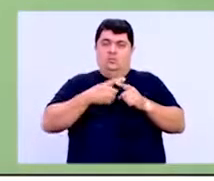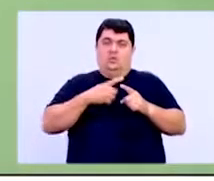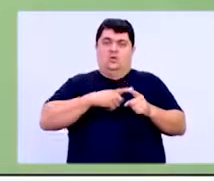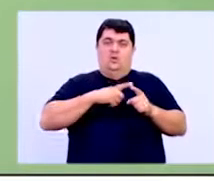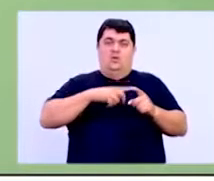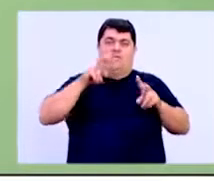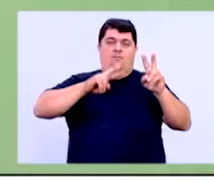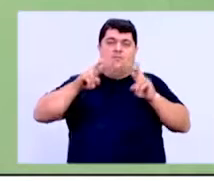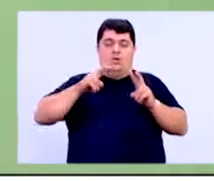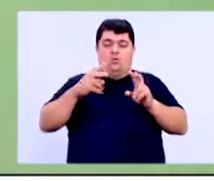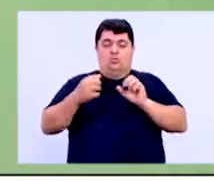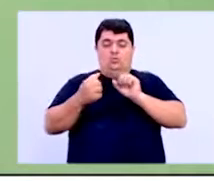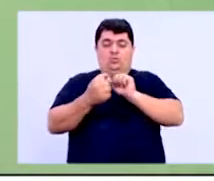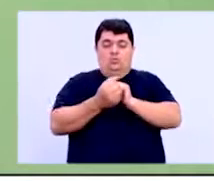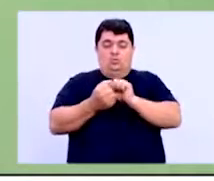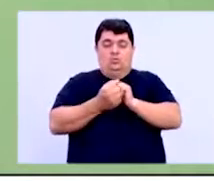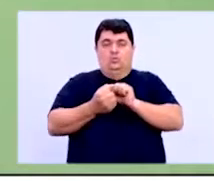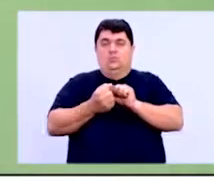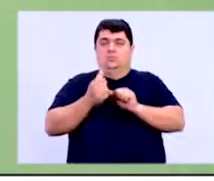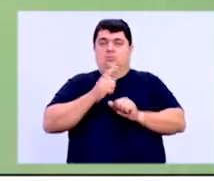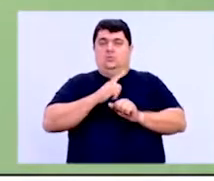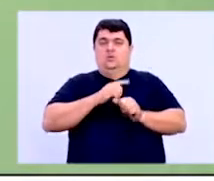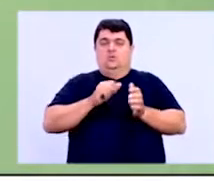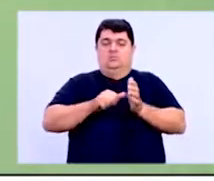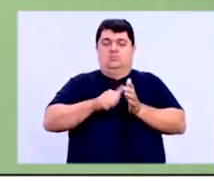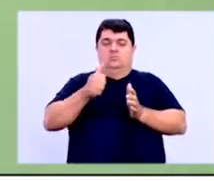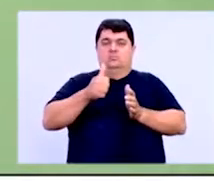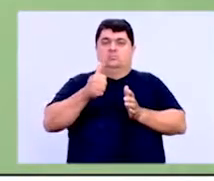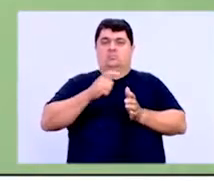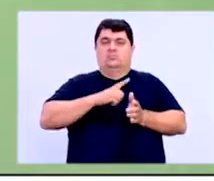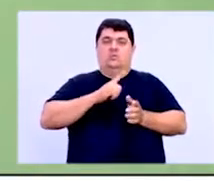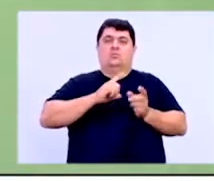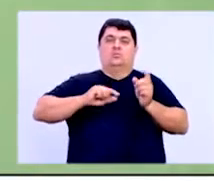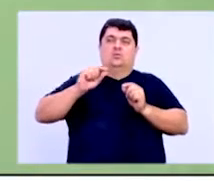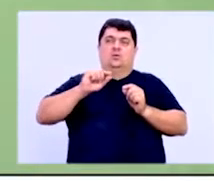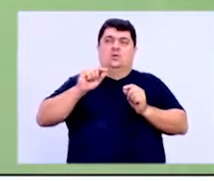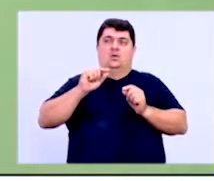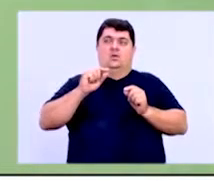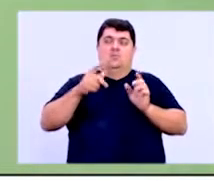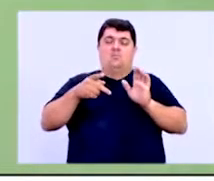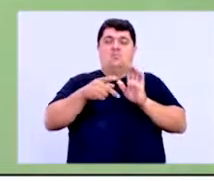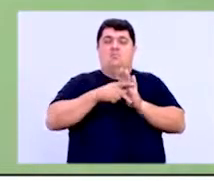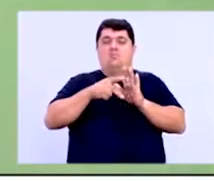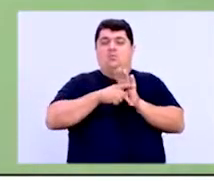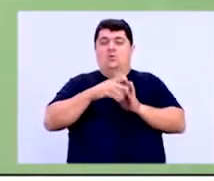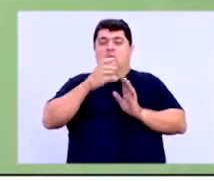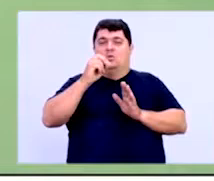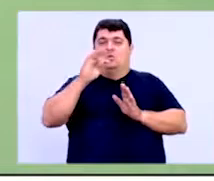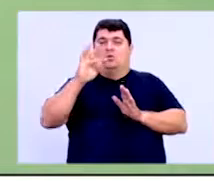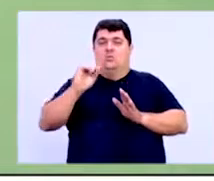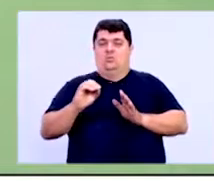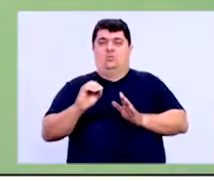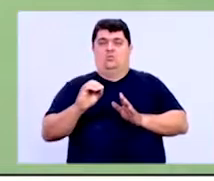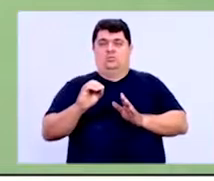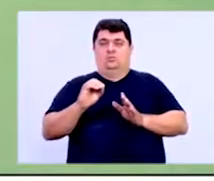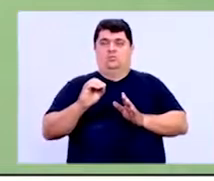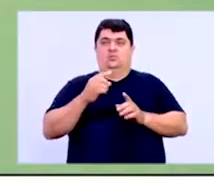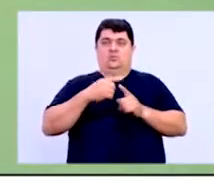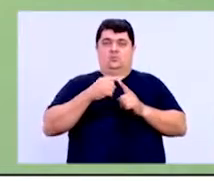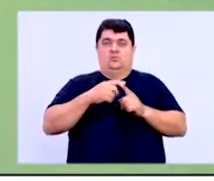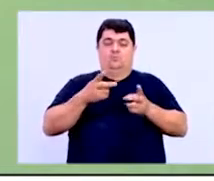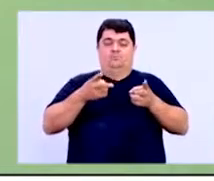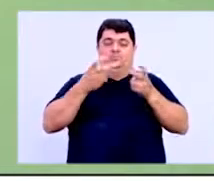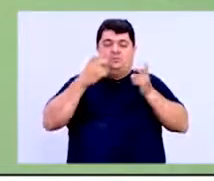é naquela metodologia percebida pelo consumidor, a primeira parte da formação do preço é com base nos custos, posteriormente com base no que é percebido